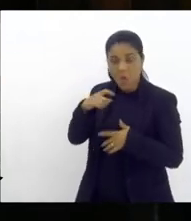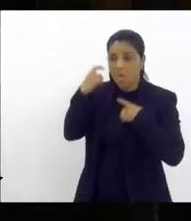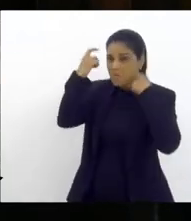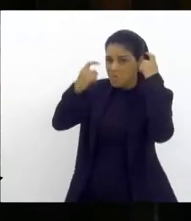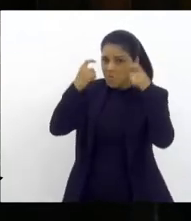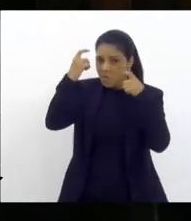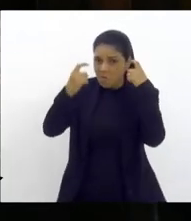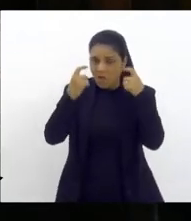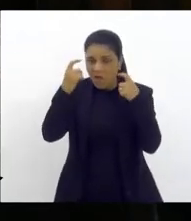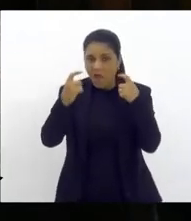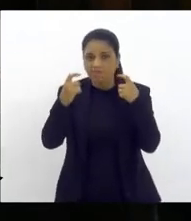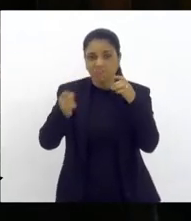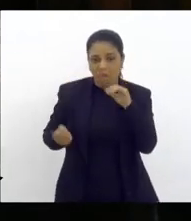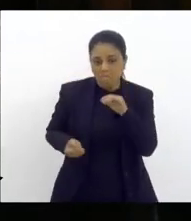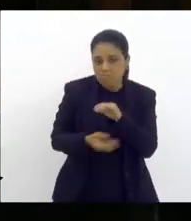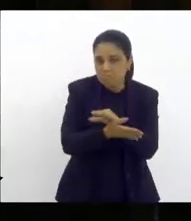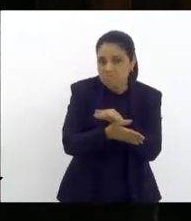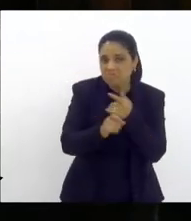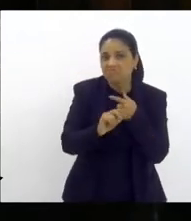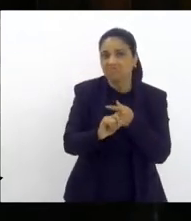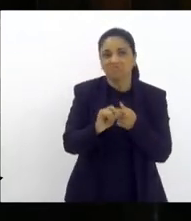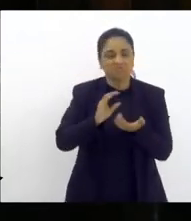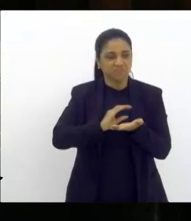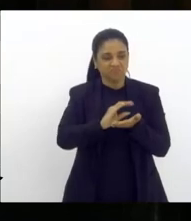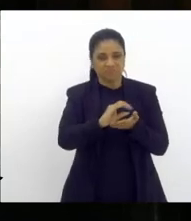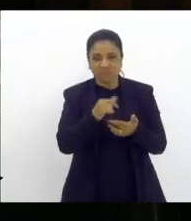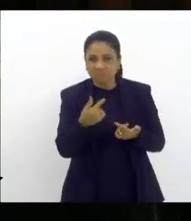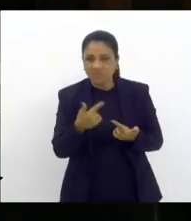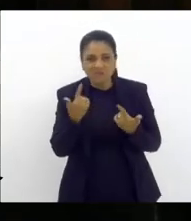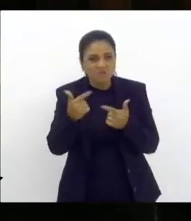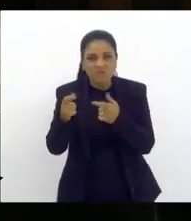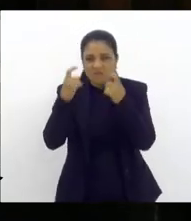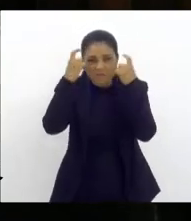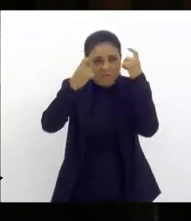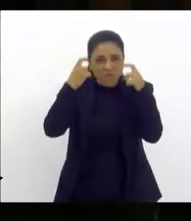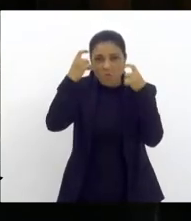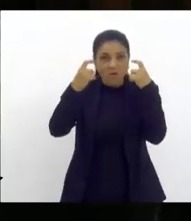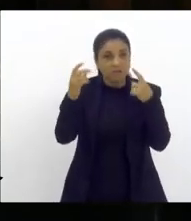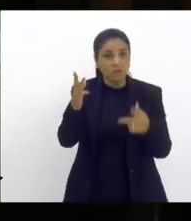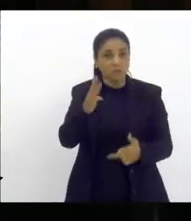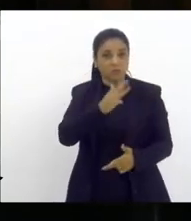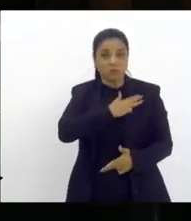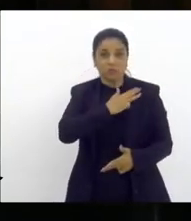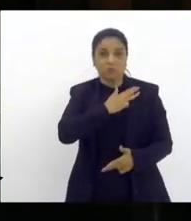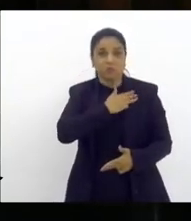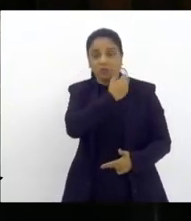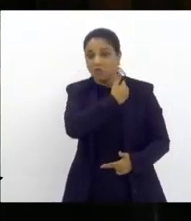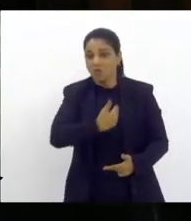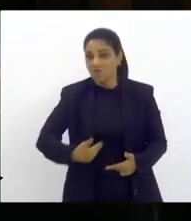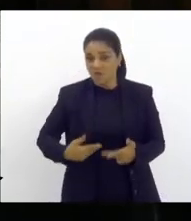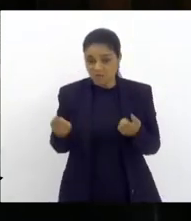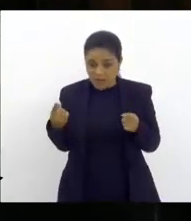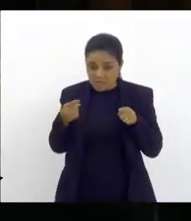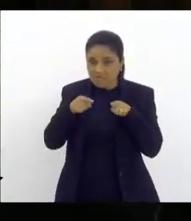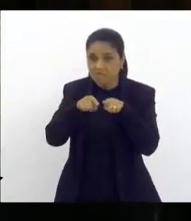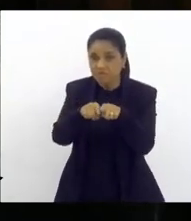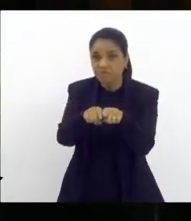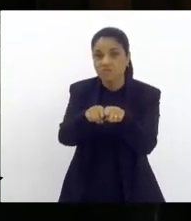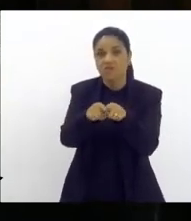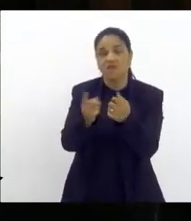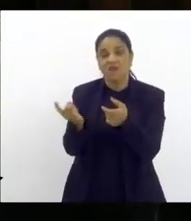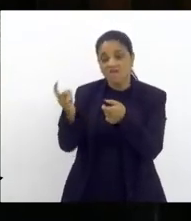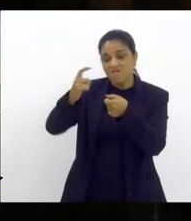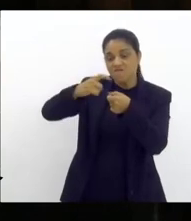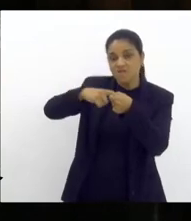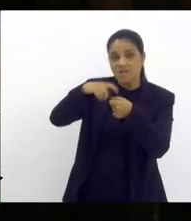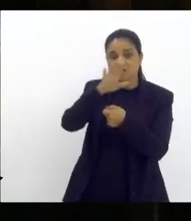e desvios eles não tiveram essa preocupação durante todo o governo Lula que era um Aliados muitos deles eram filiados ao partido